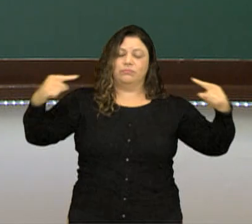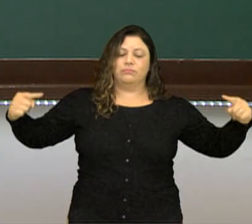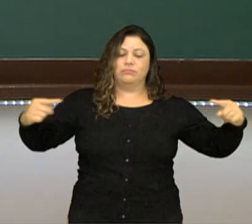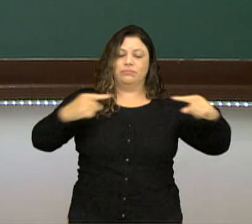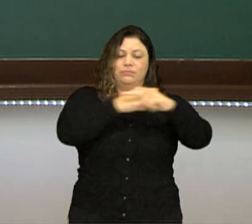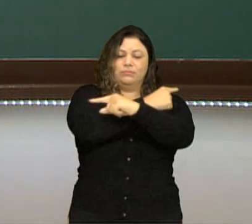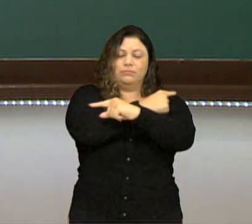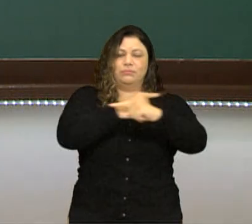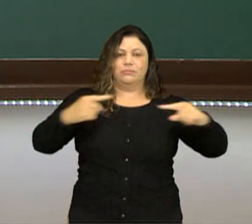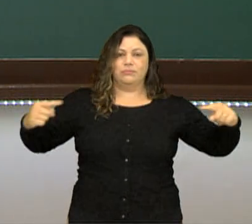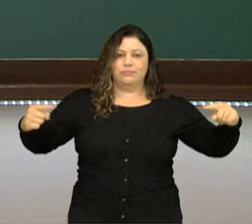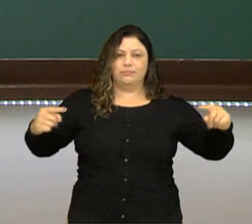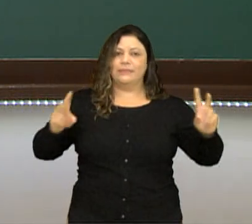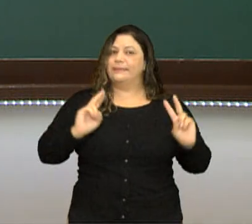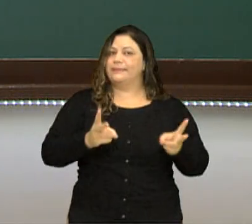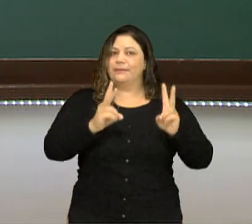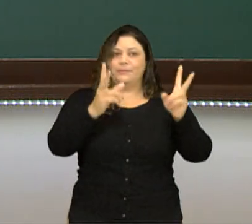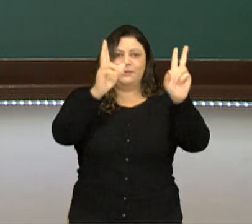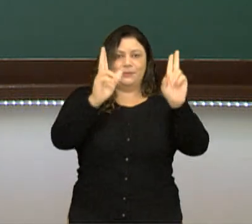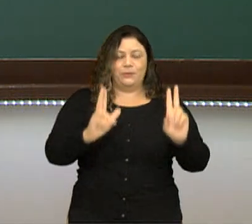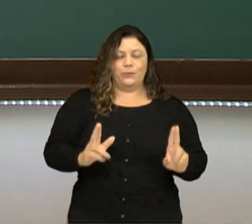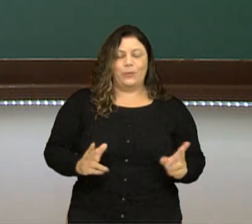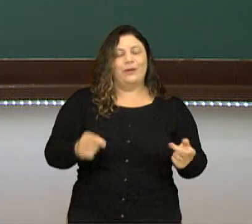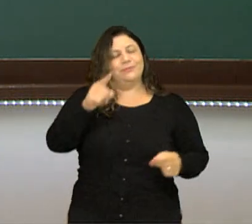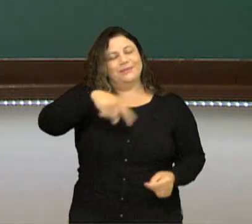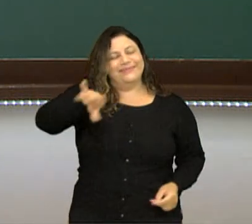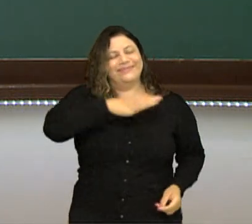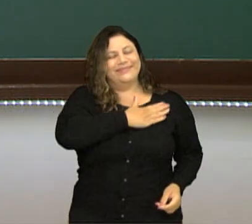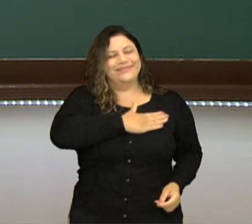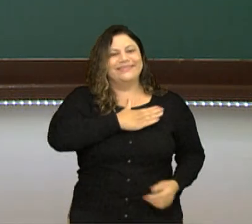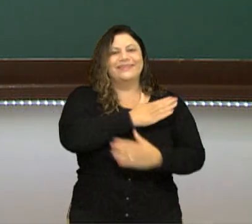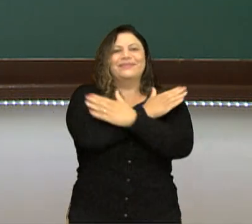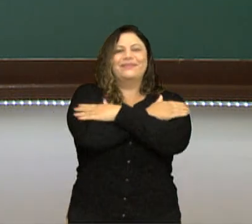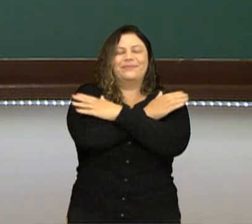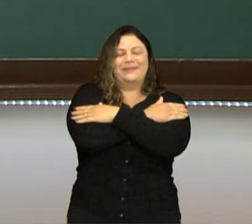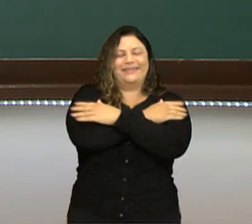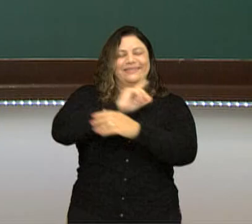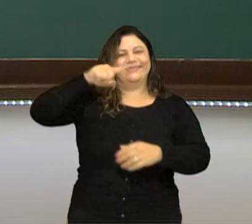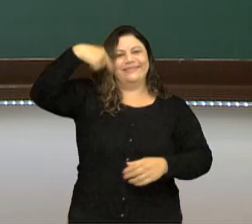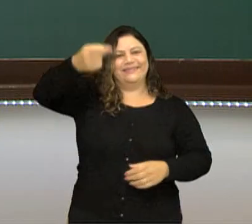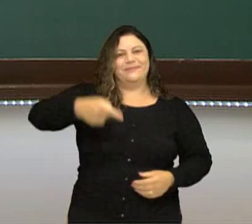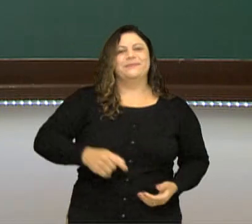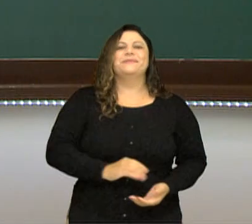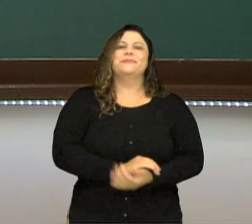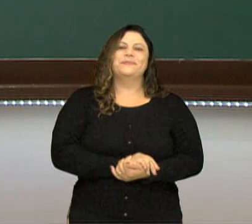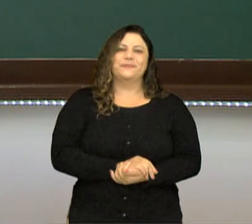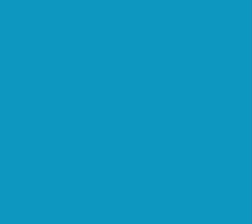volta. Pessoal, eu espero que você tenha gostado. Um forte abraço e até a nossa próxima aula.